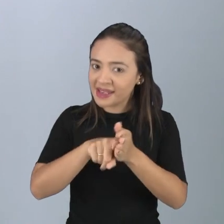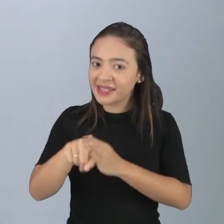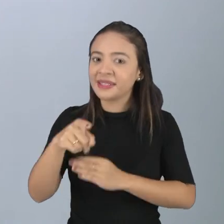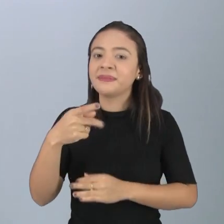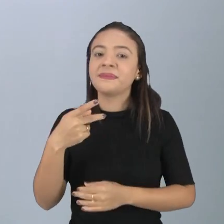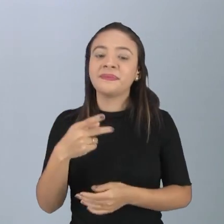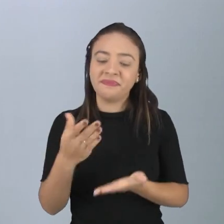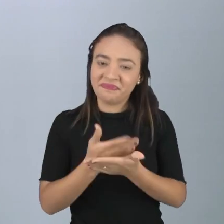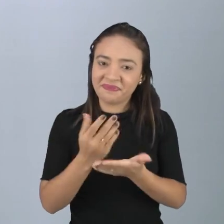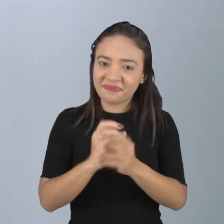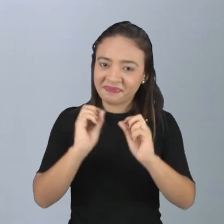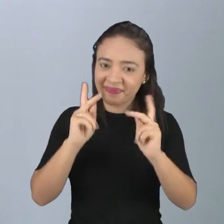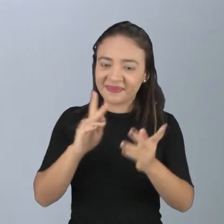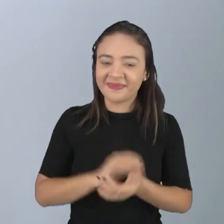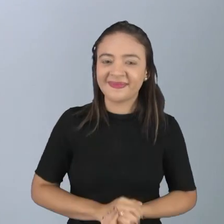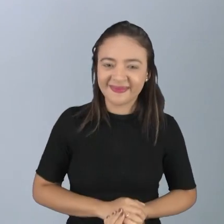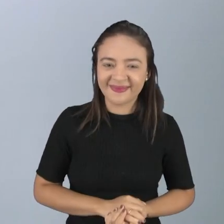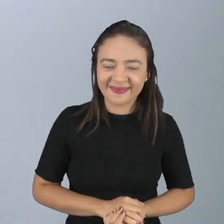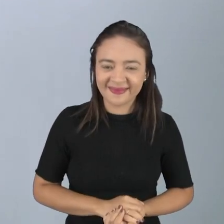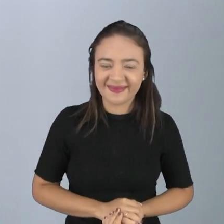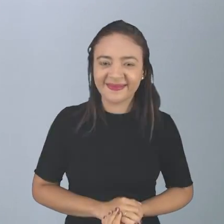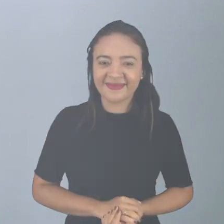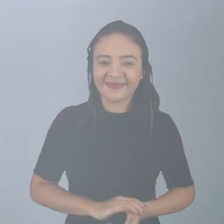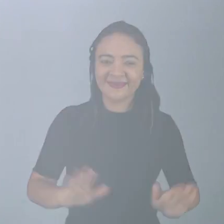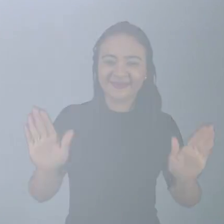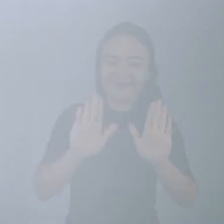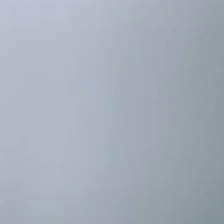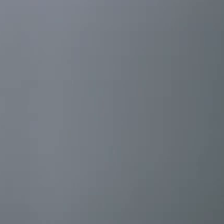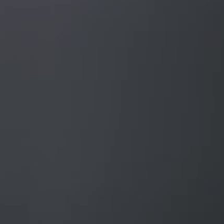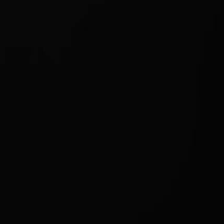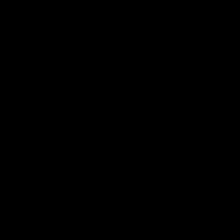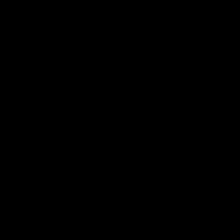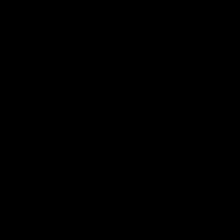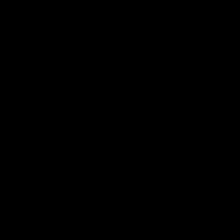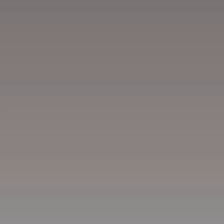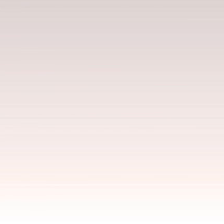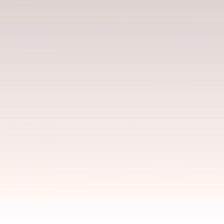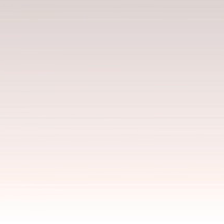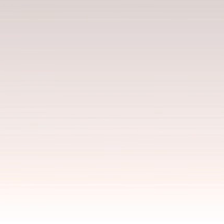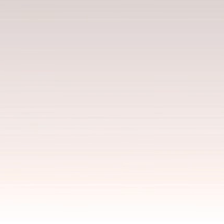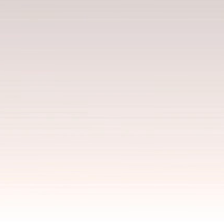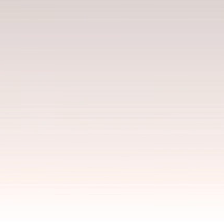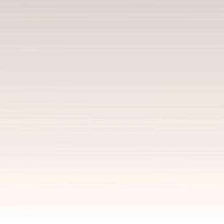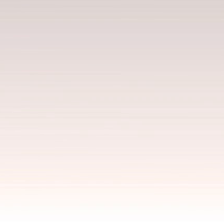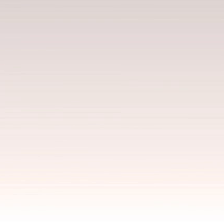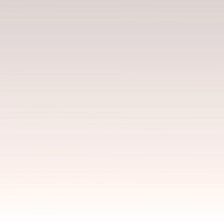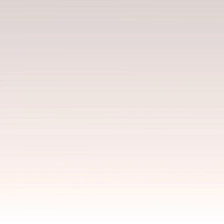leituras, ok? E é isso, pessoal. See you next class!